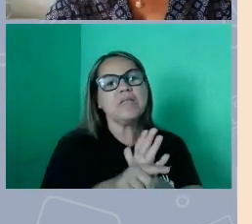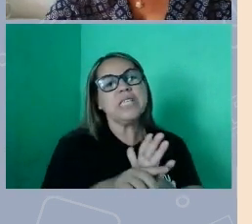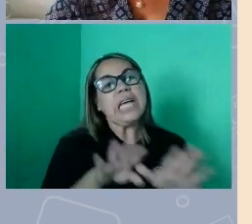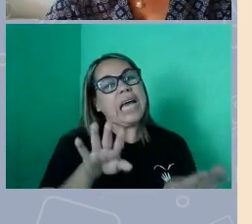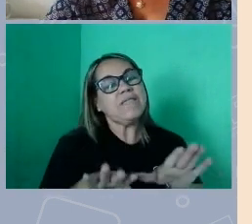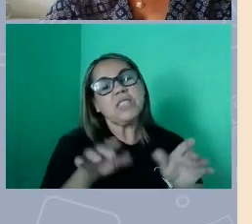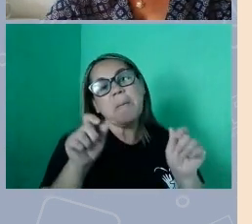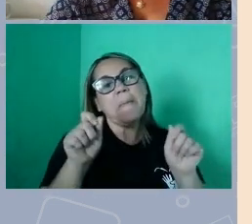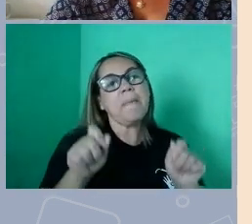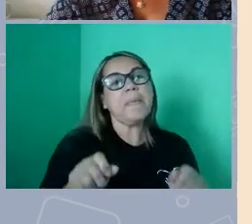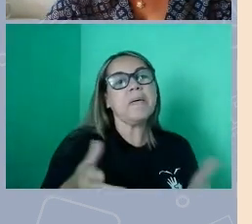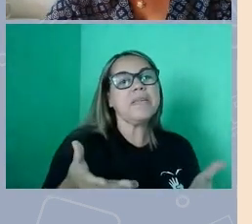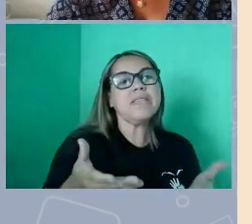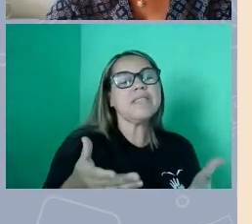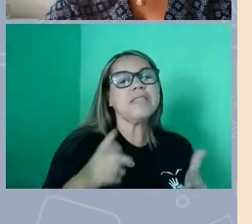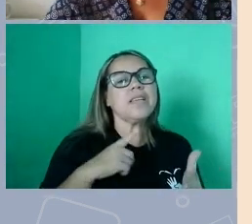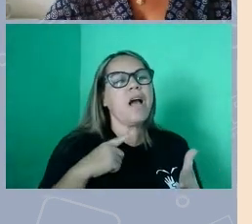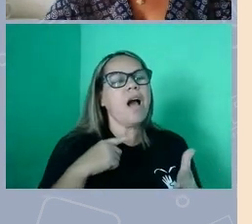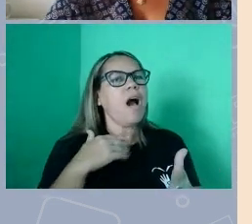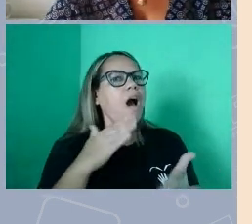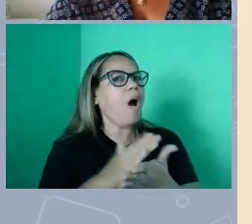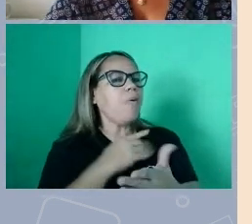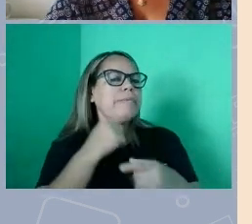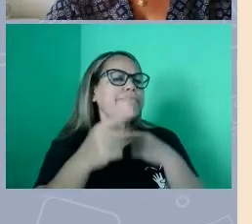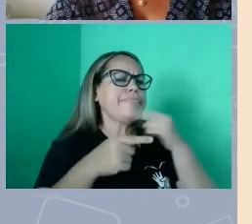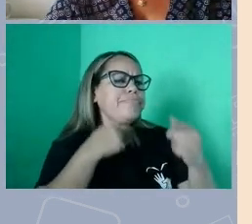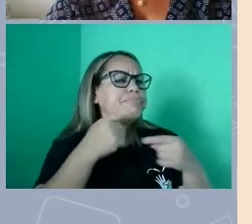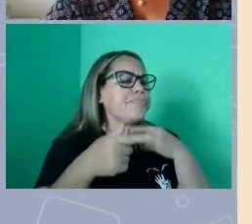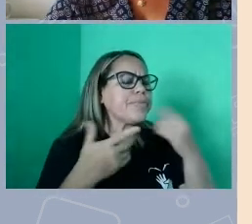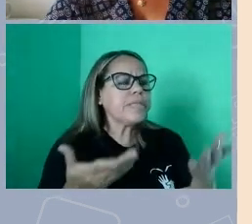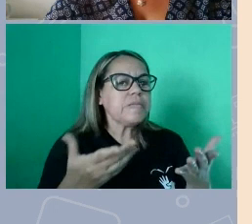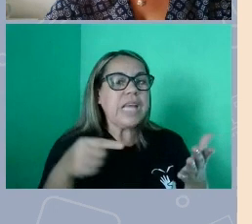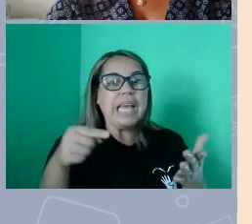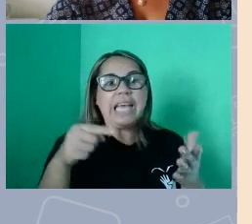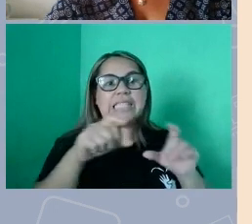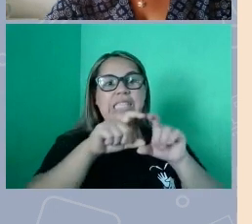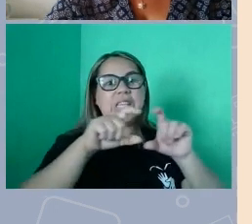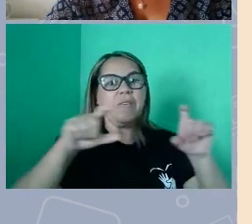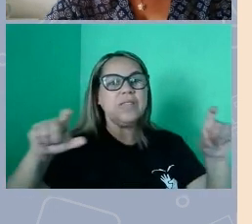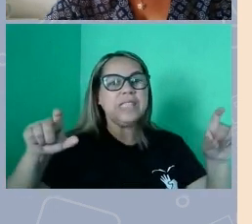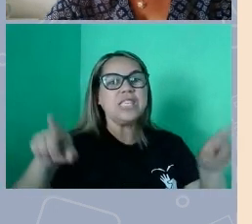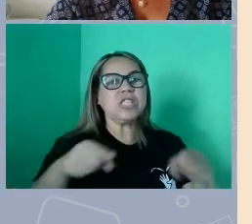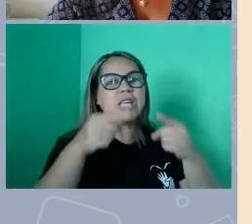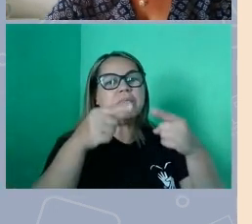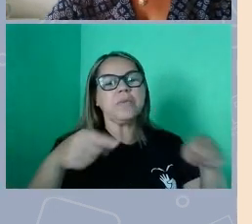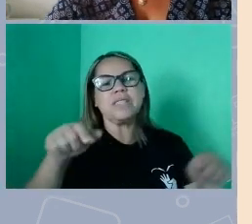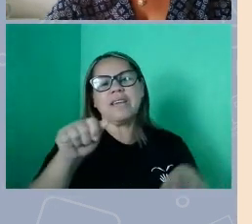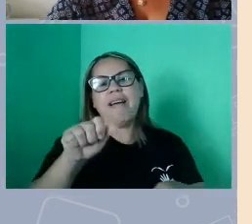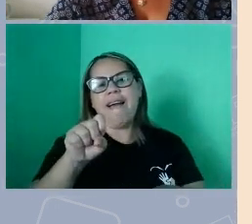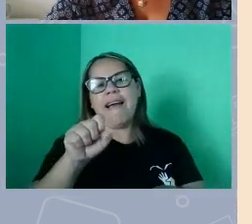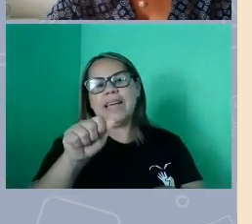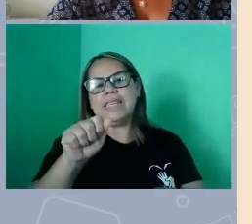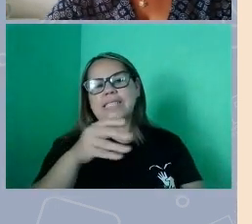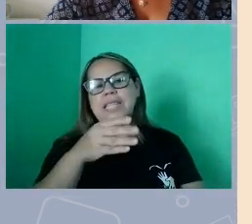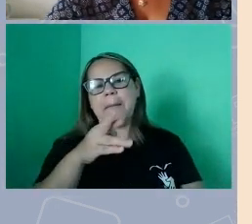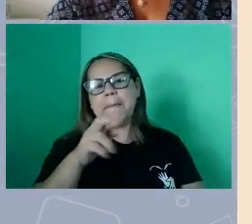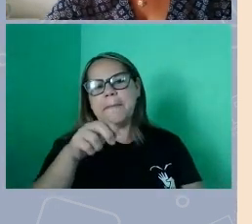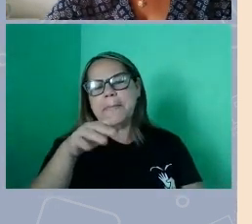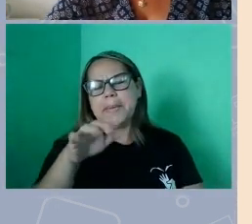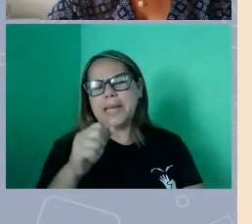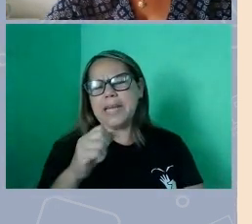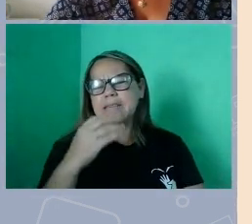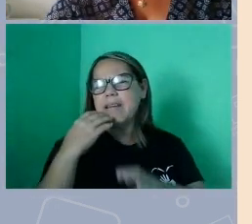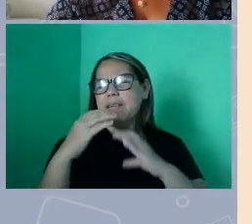também trazer para a gente alguma dúvida essa traz o trecho da música Asa Branca tão cantada tão